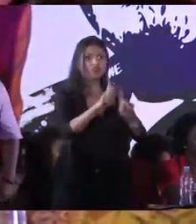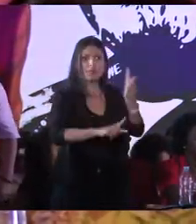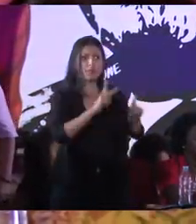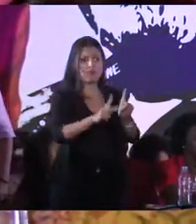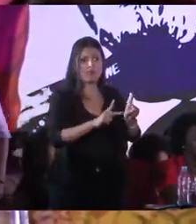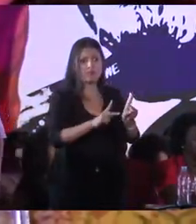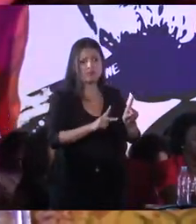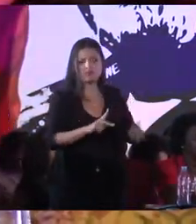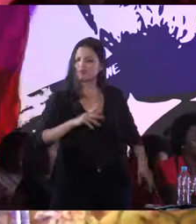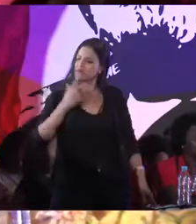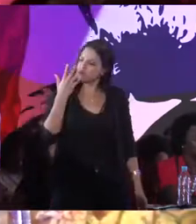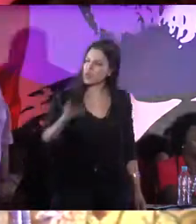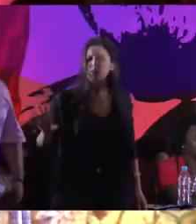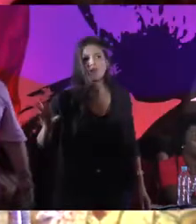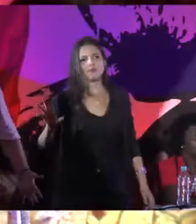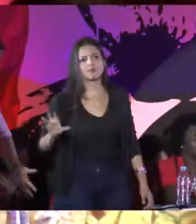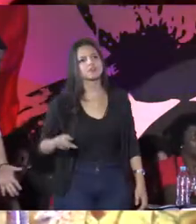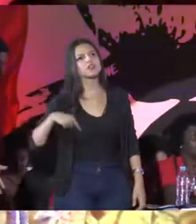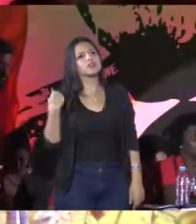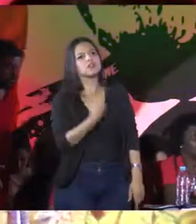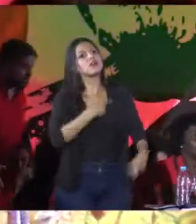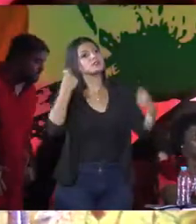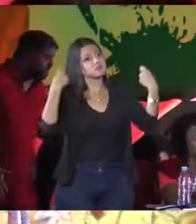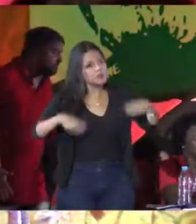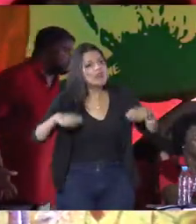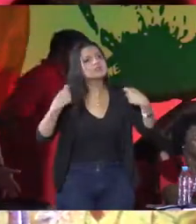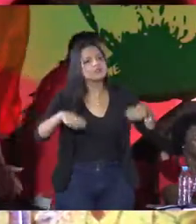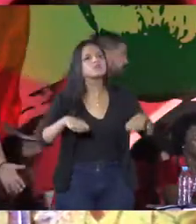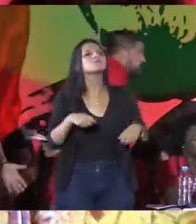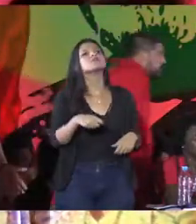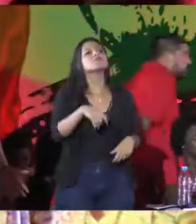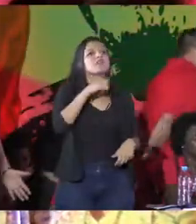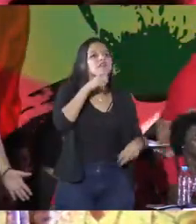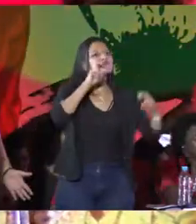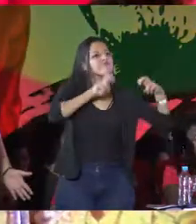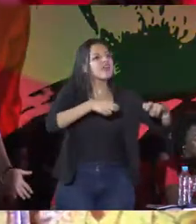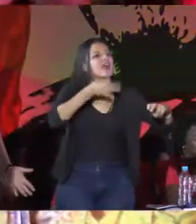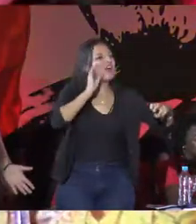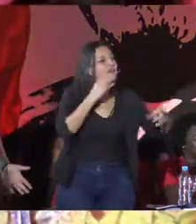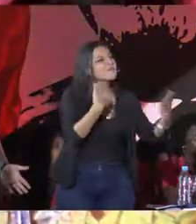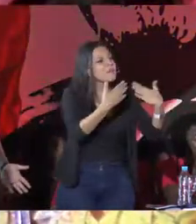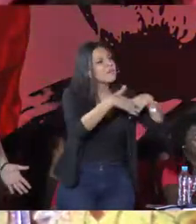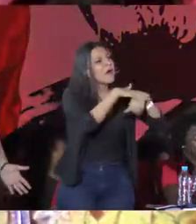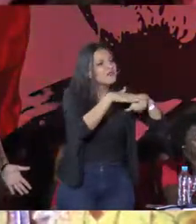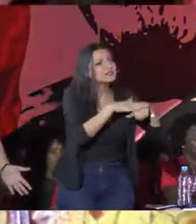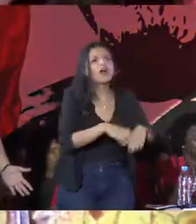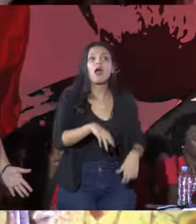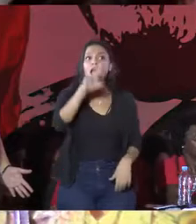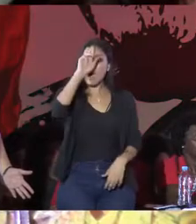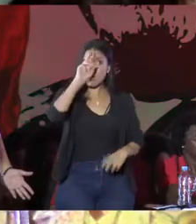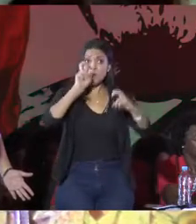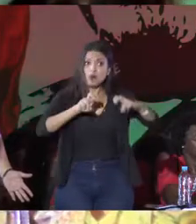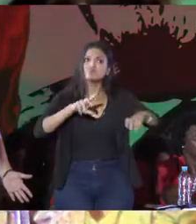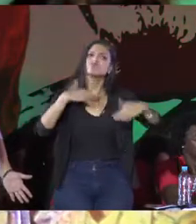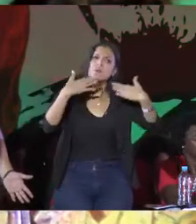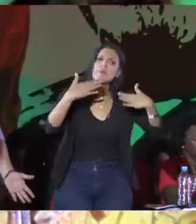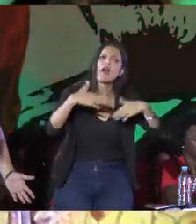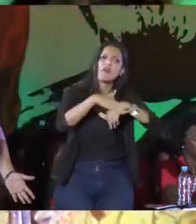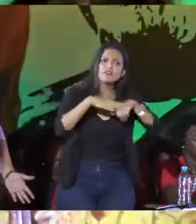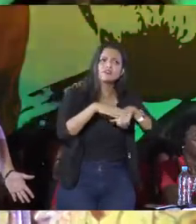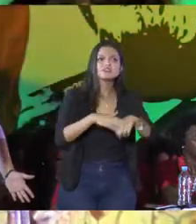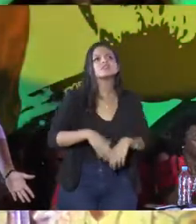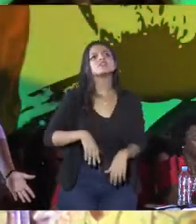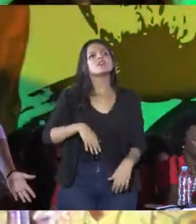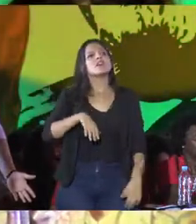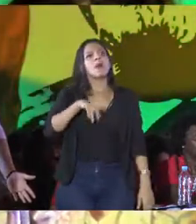A gente precisa dialogar no café da manhã, no almoço, no jantar, sair um pouco